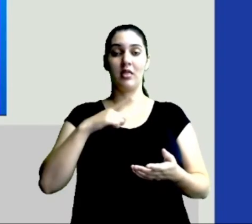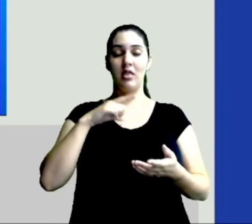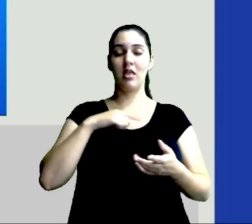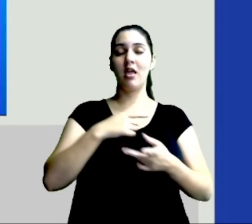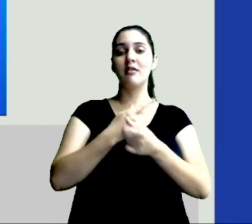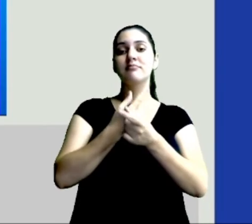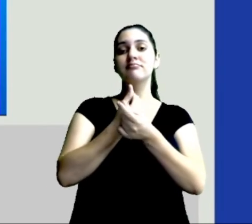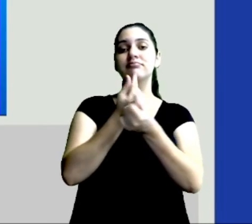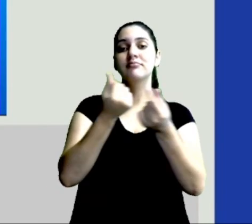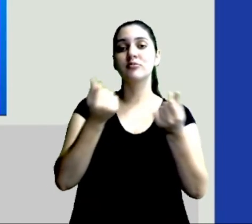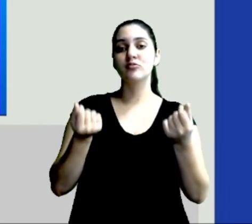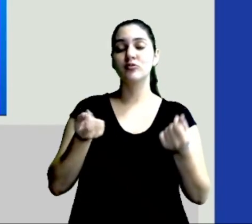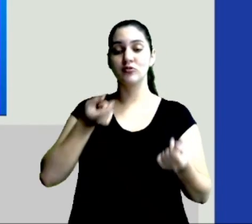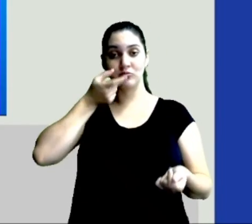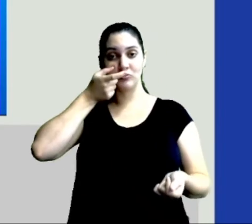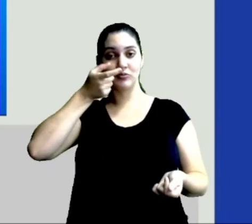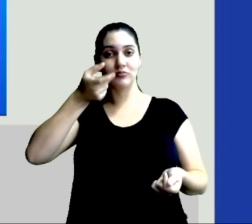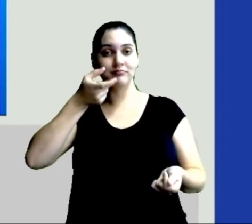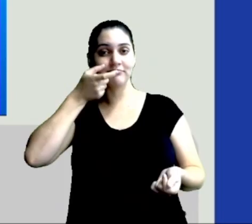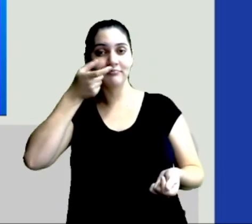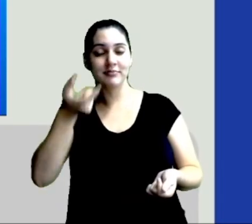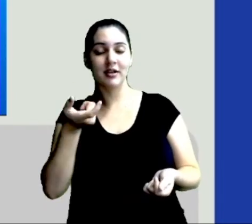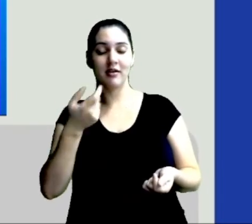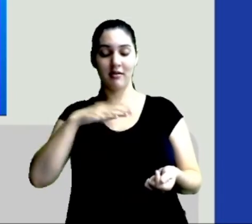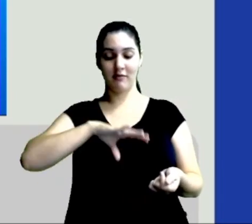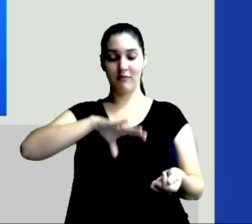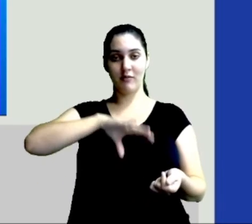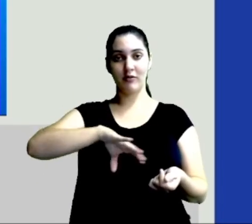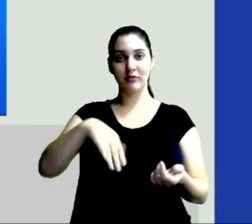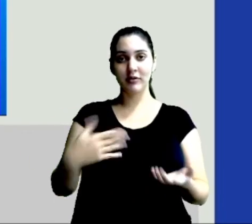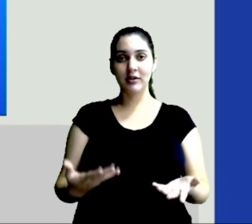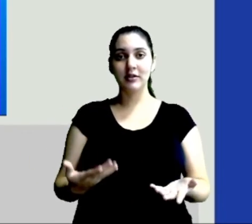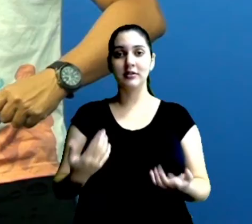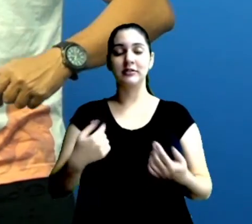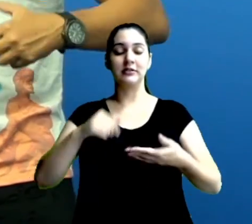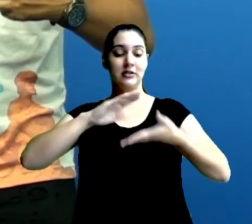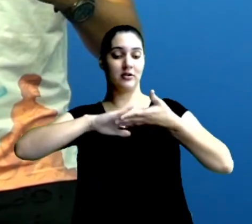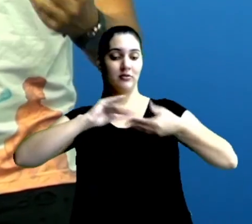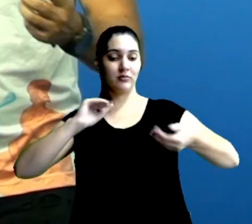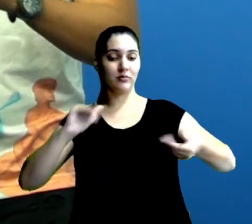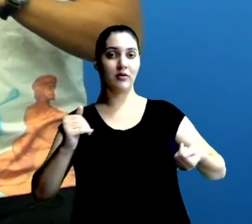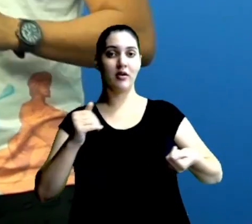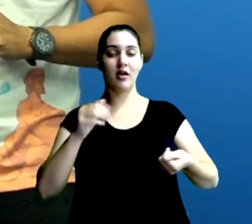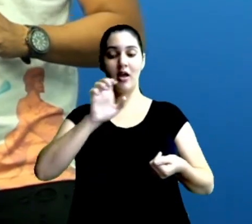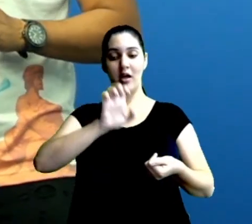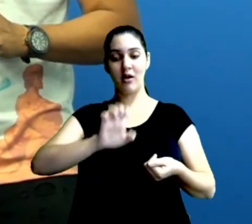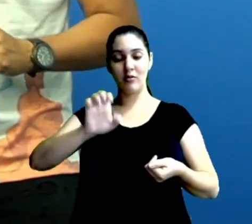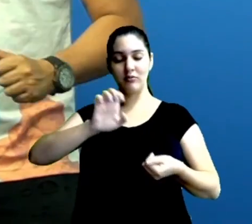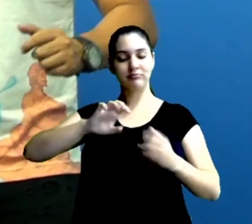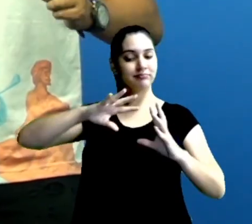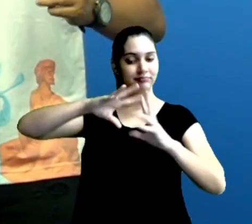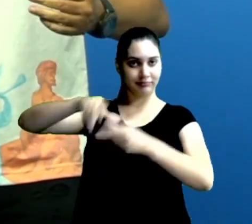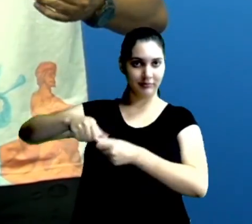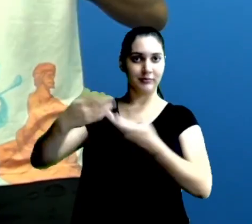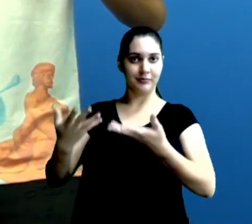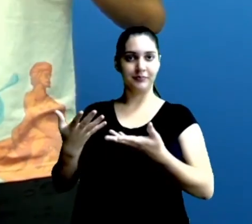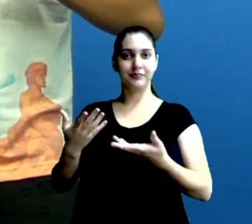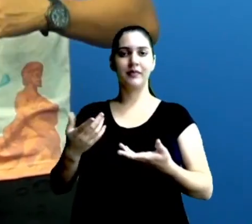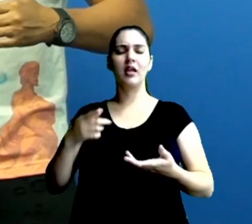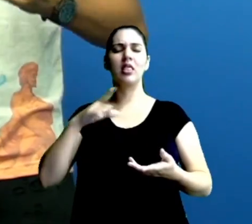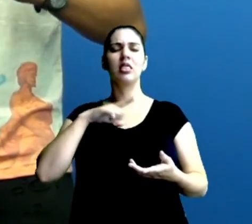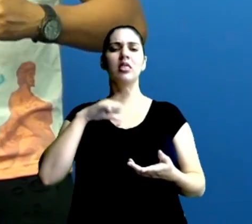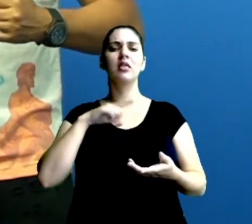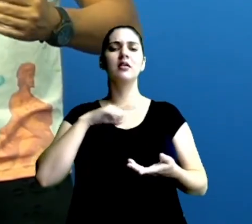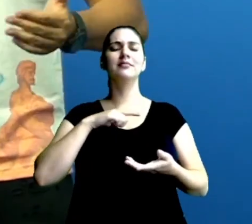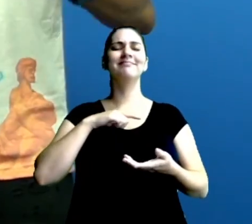recursos que interessavam aos portugueses, aos espanhóis, aos europeus de maneira geral. Só que existia uma